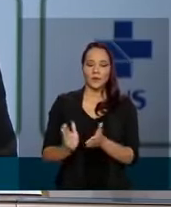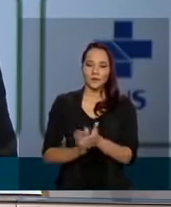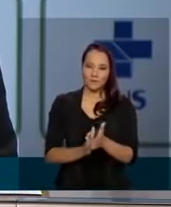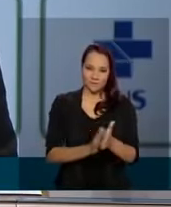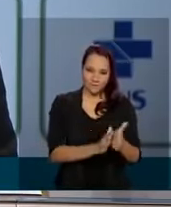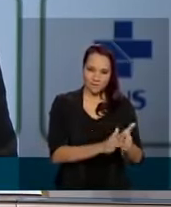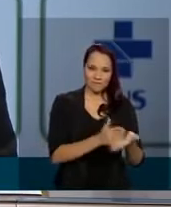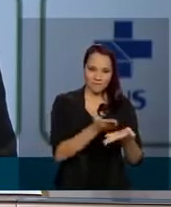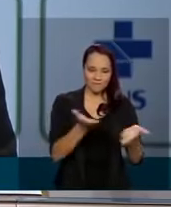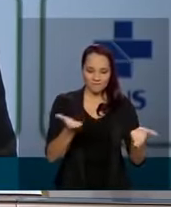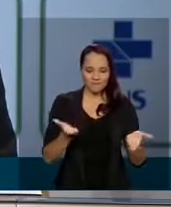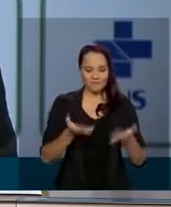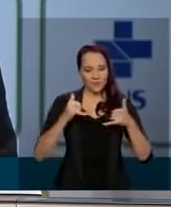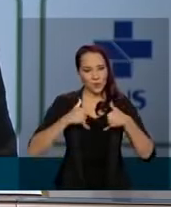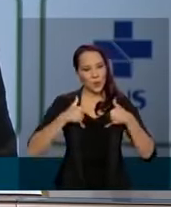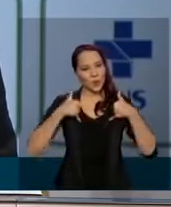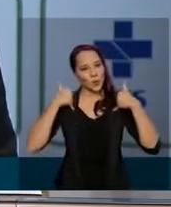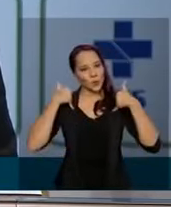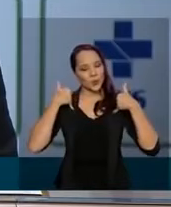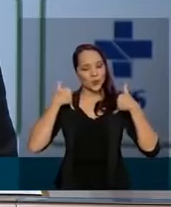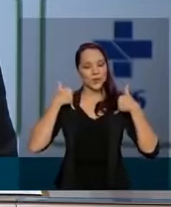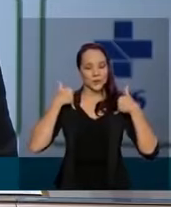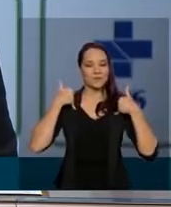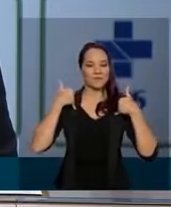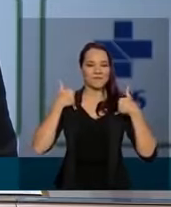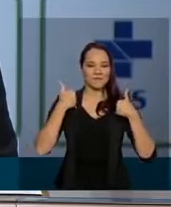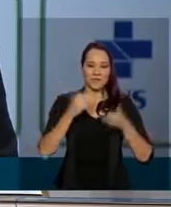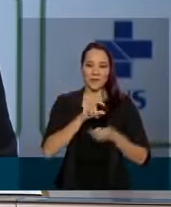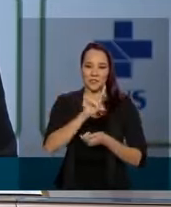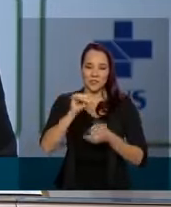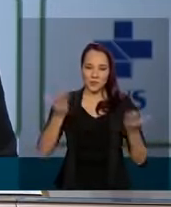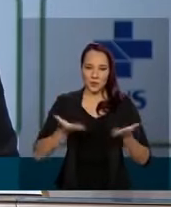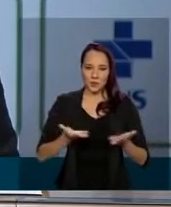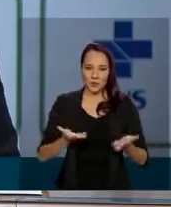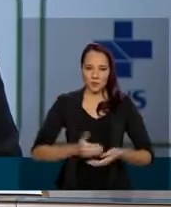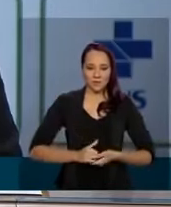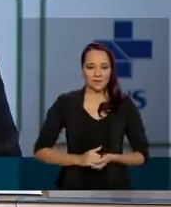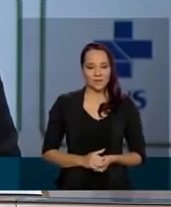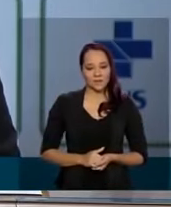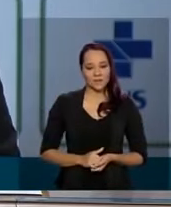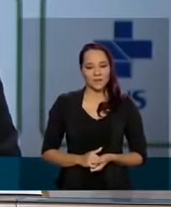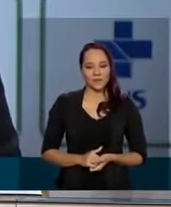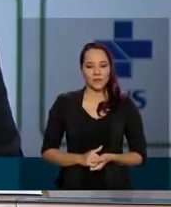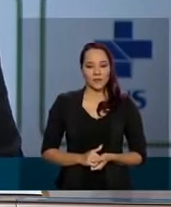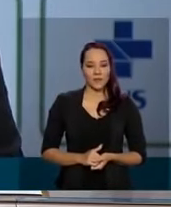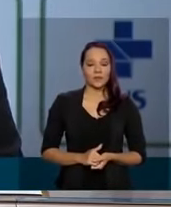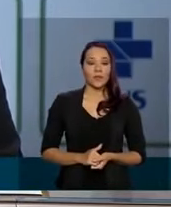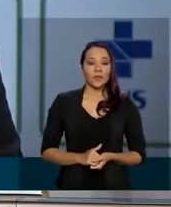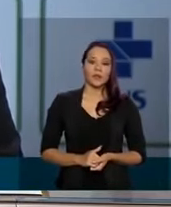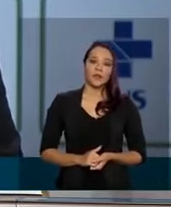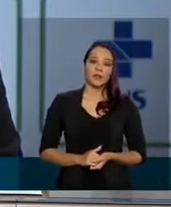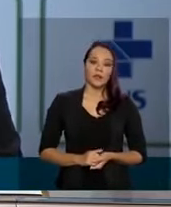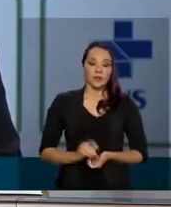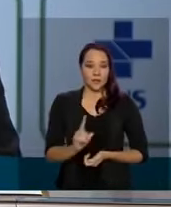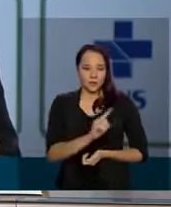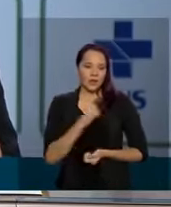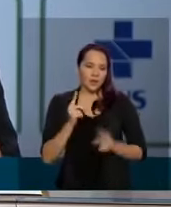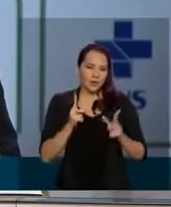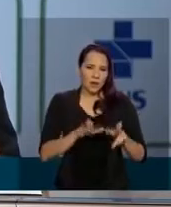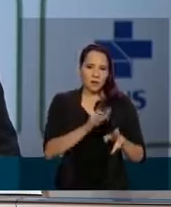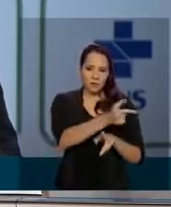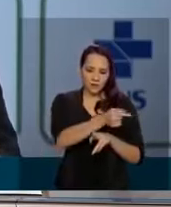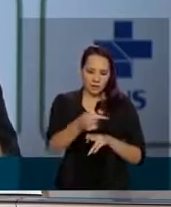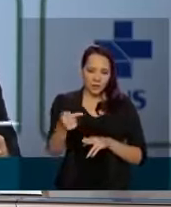parabéns, muito orgulho, muita honra para o dia de hoje. Nós, como fazemos a cada semana, nós